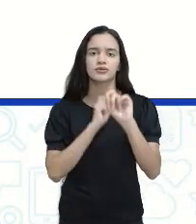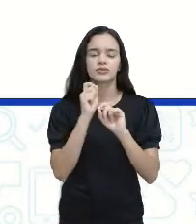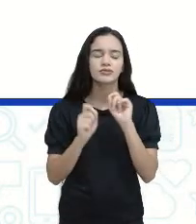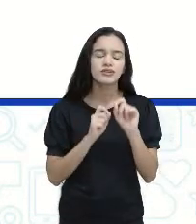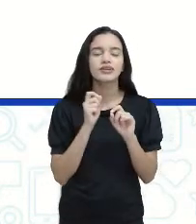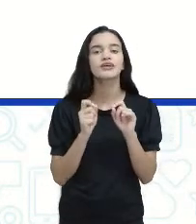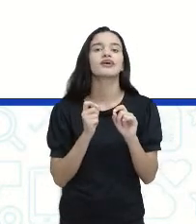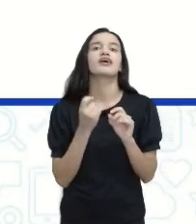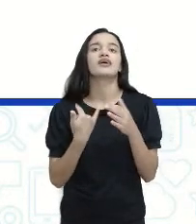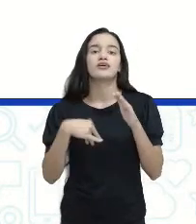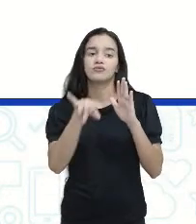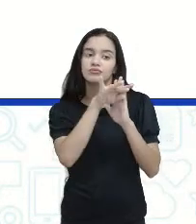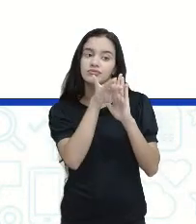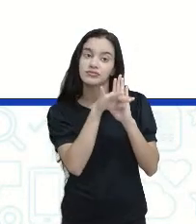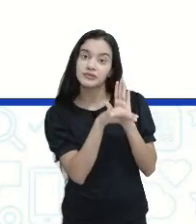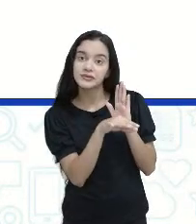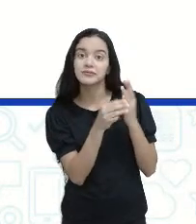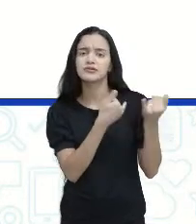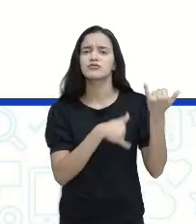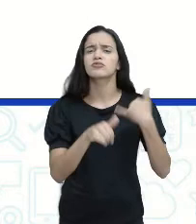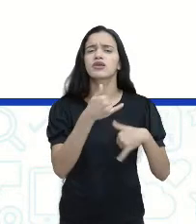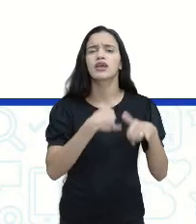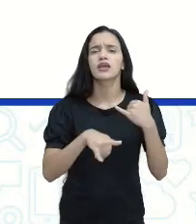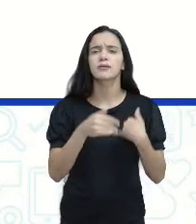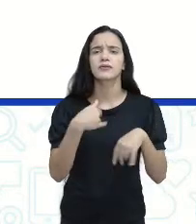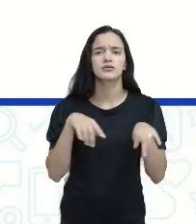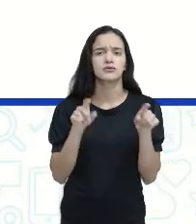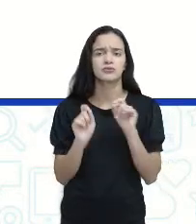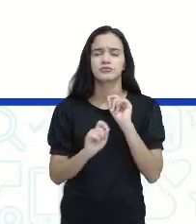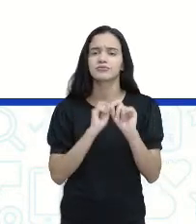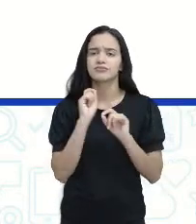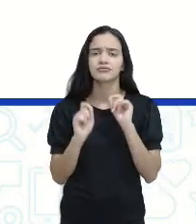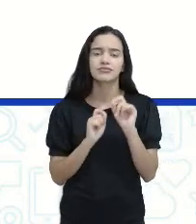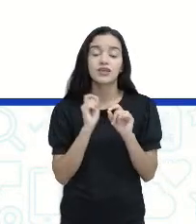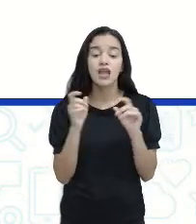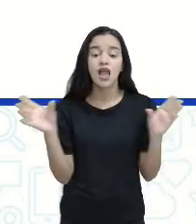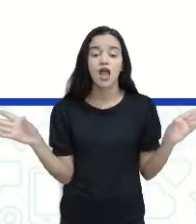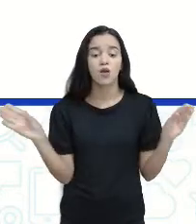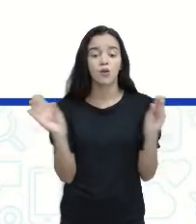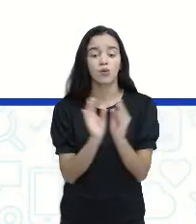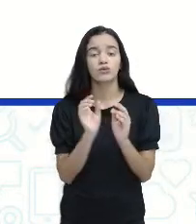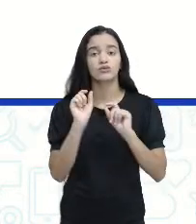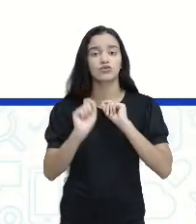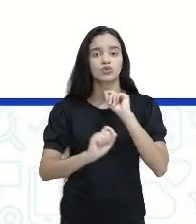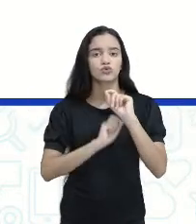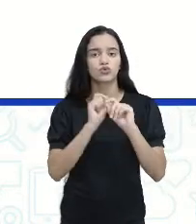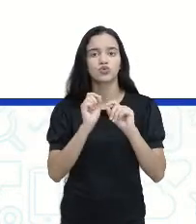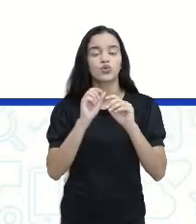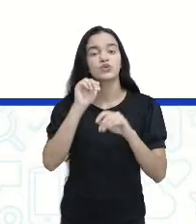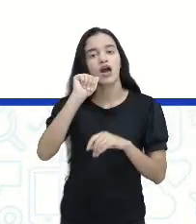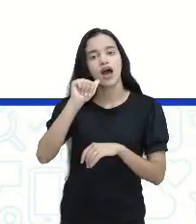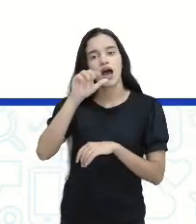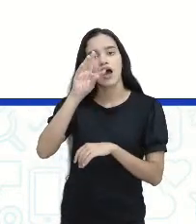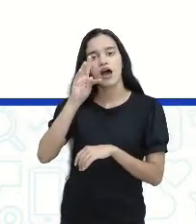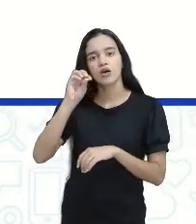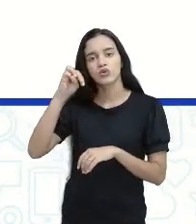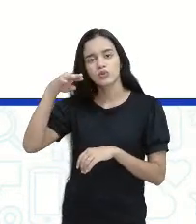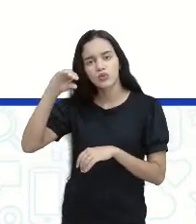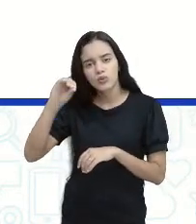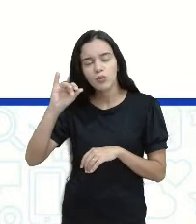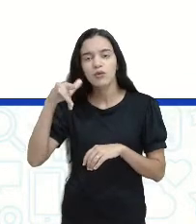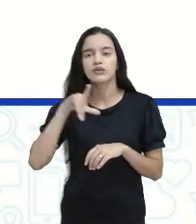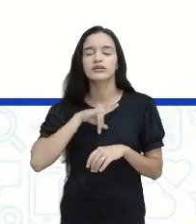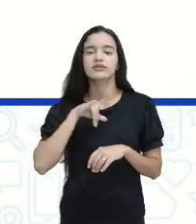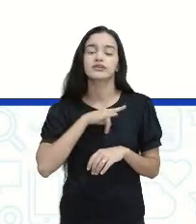dar uma lembradinha, né? Então, o que é o elemento químico? É o conjunto de todos os átomos que têm o